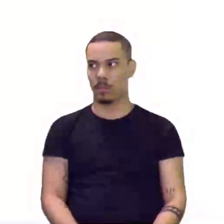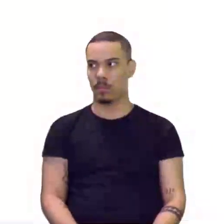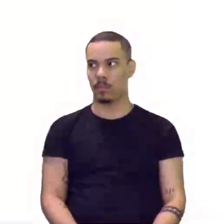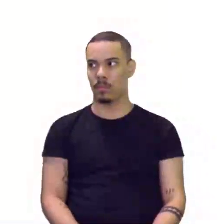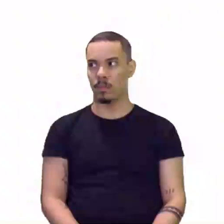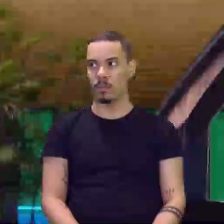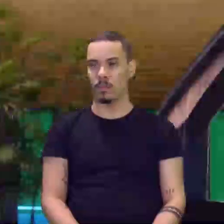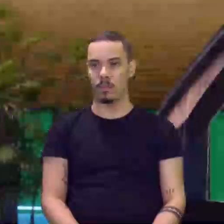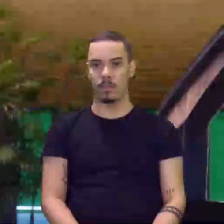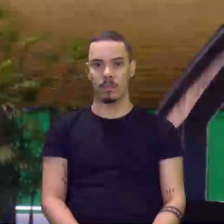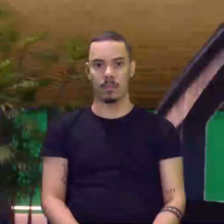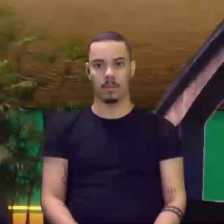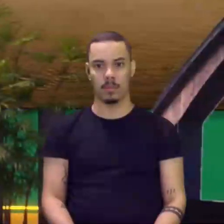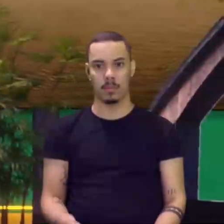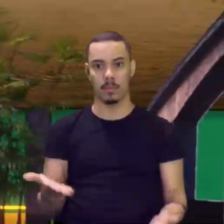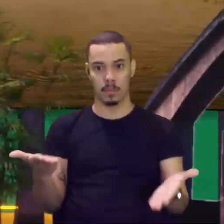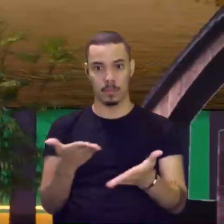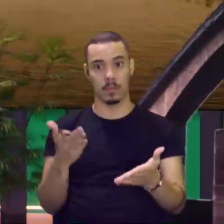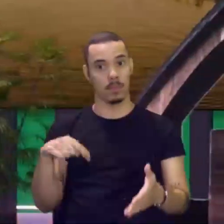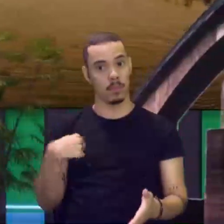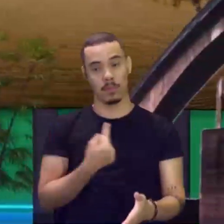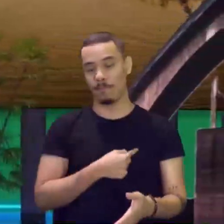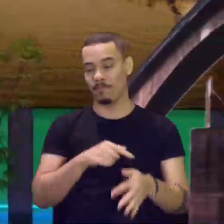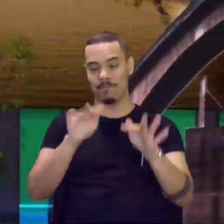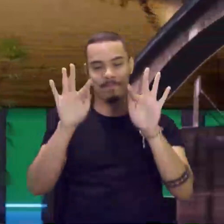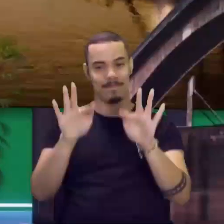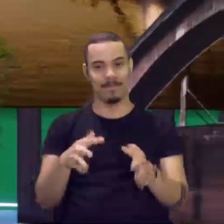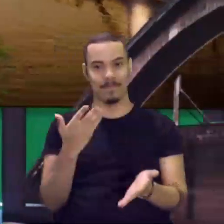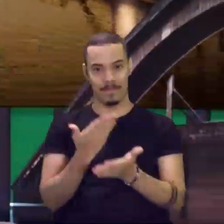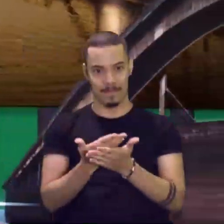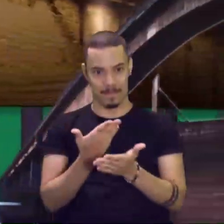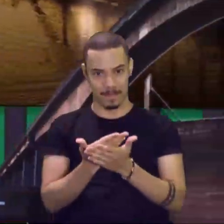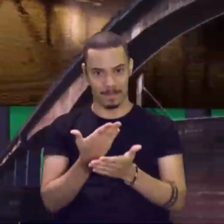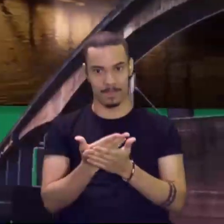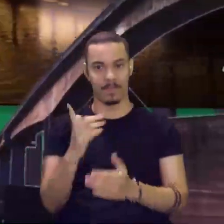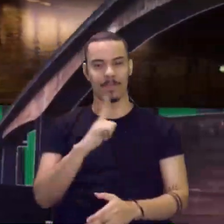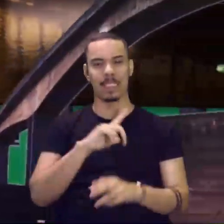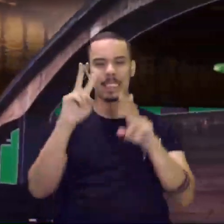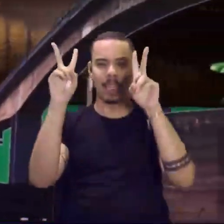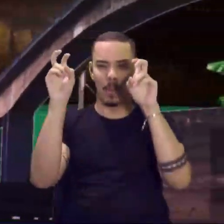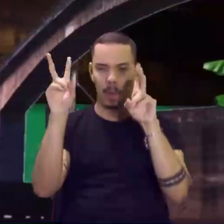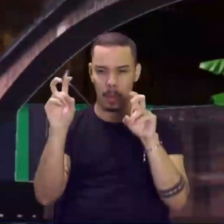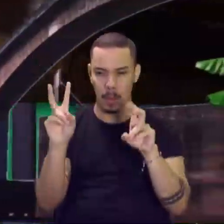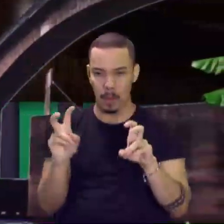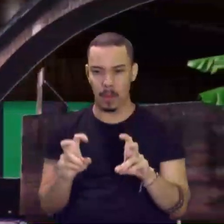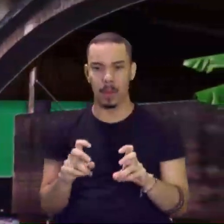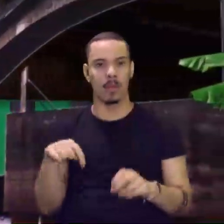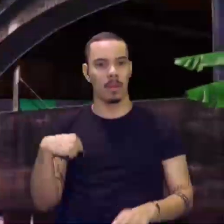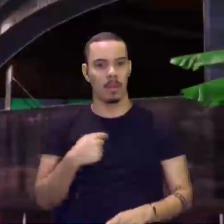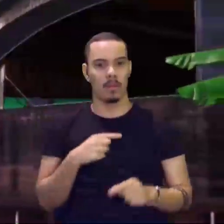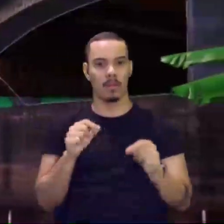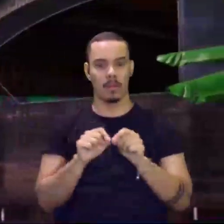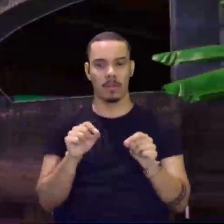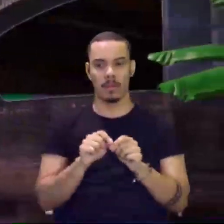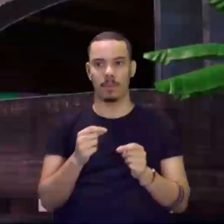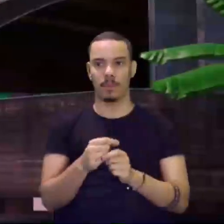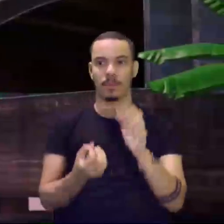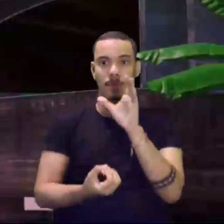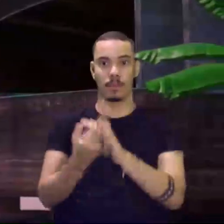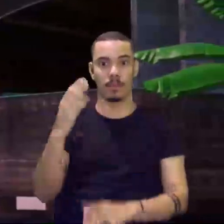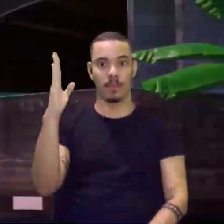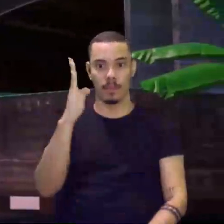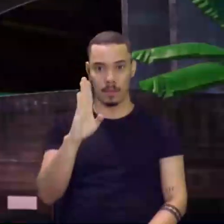aí. Então a gente está chegando aí no final da nossa aula de hoje, né? Vários temas top de linha sobre essa formação do Brasil,